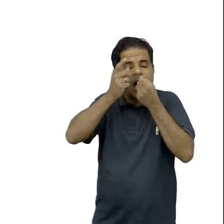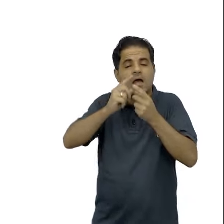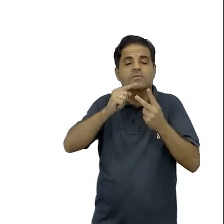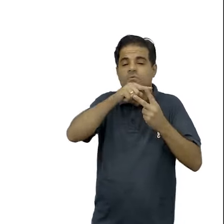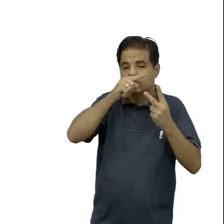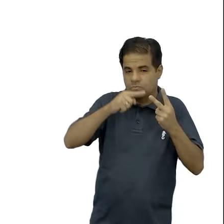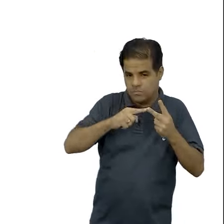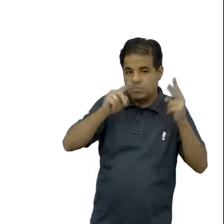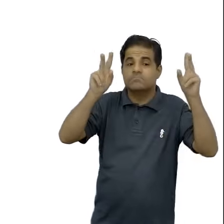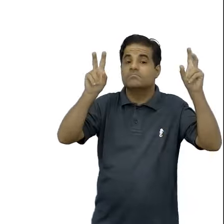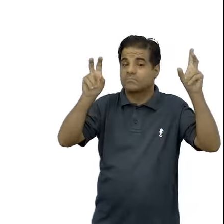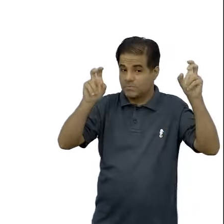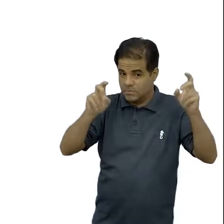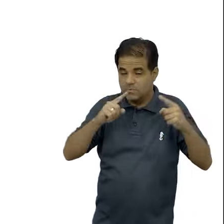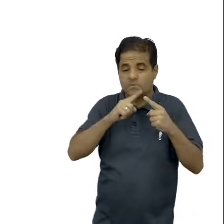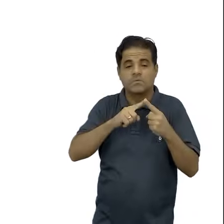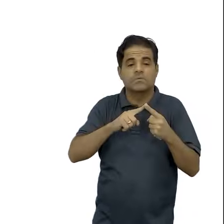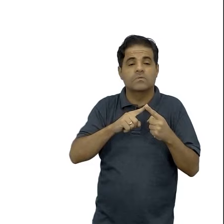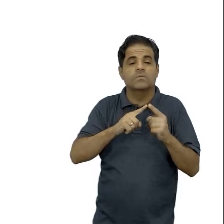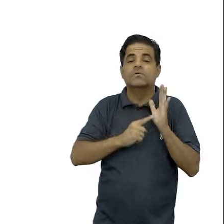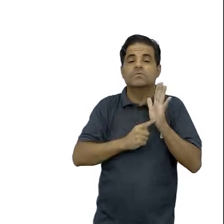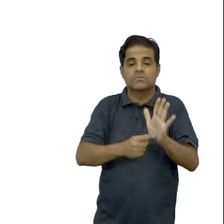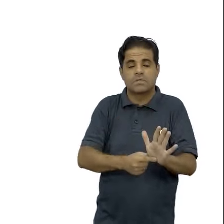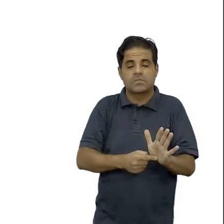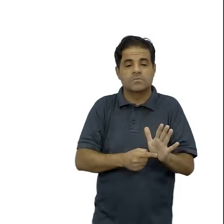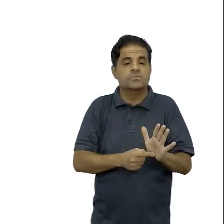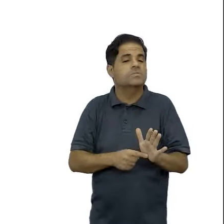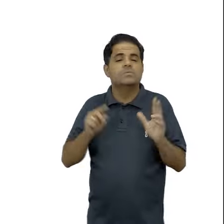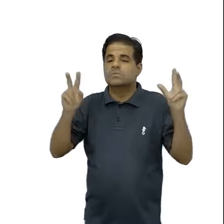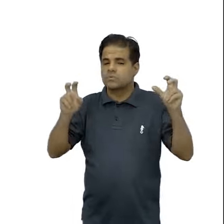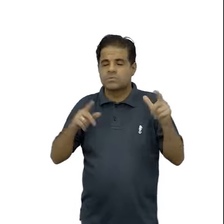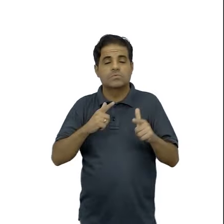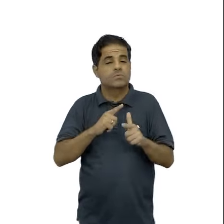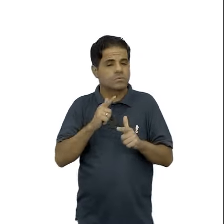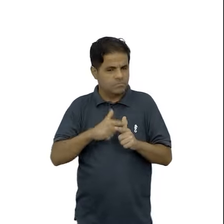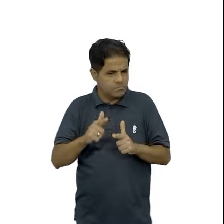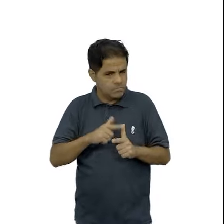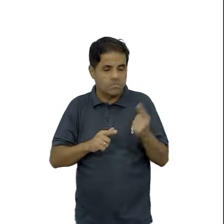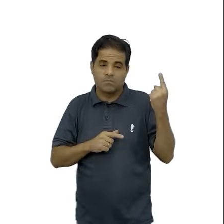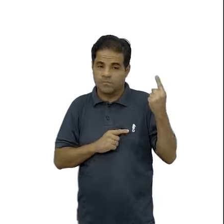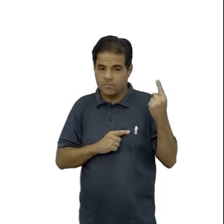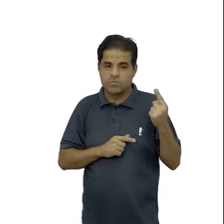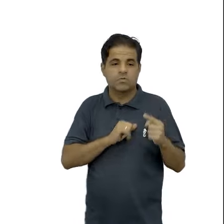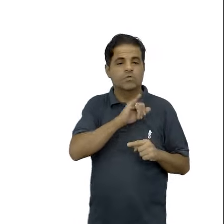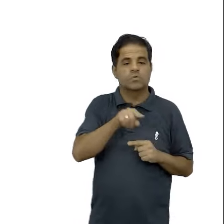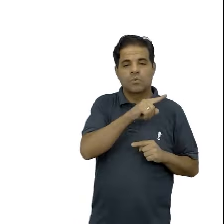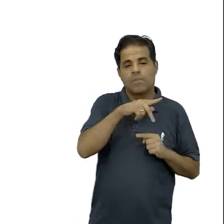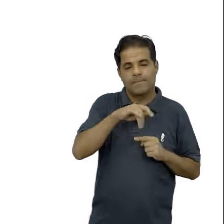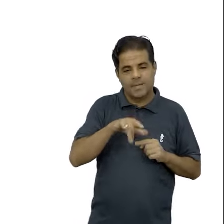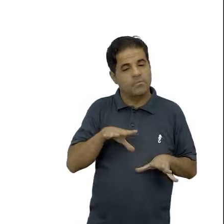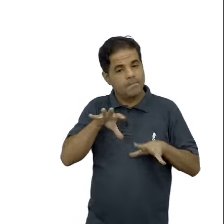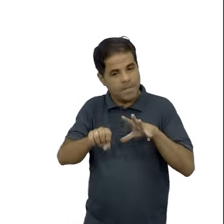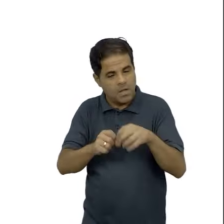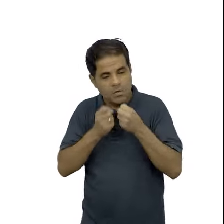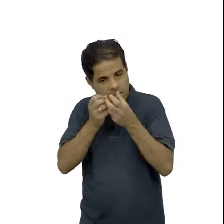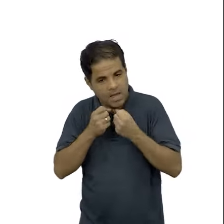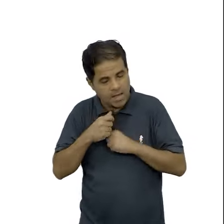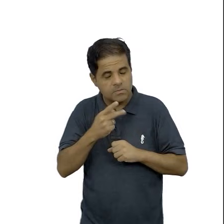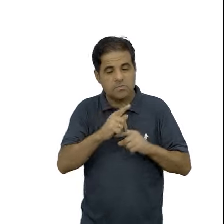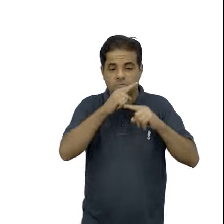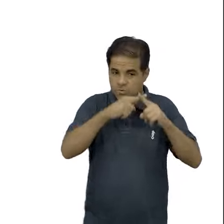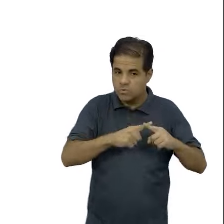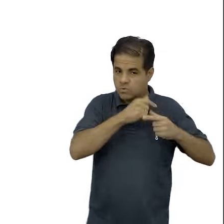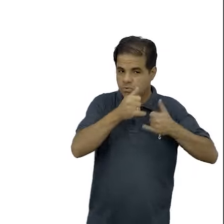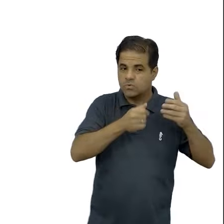2 ilustrações. Então, são 2 situações problemas. A 1, João Pedro pegou os dados de seus jogos